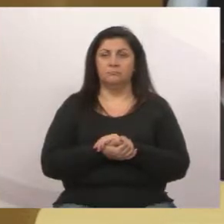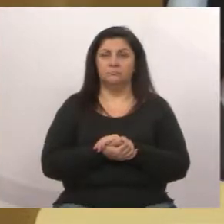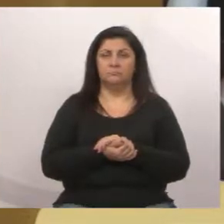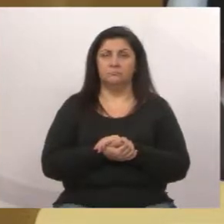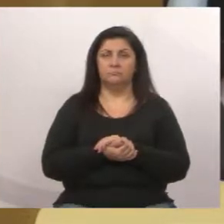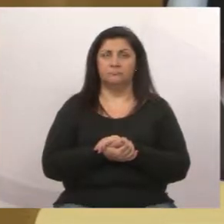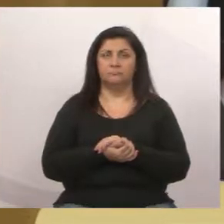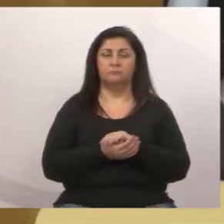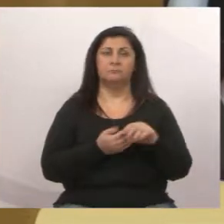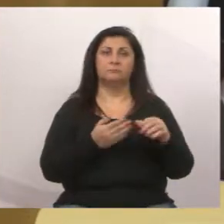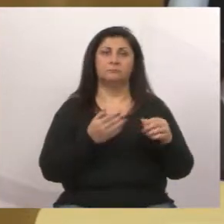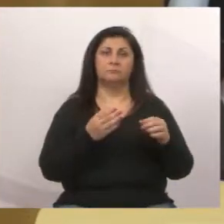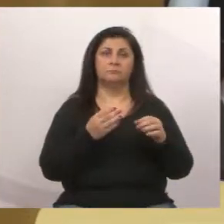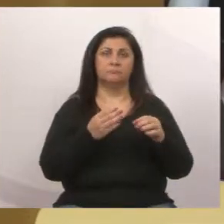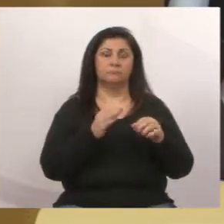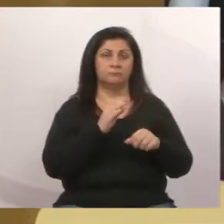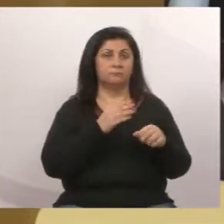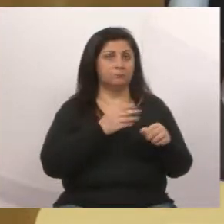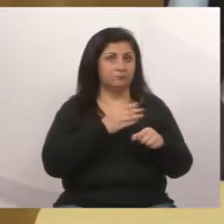à aprovação